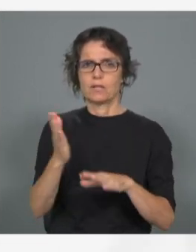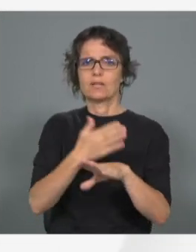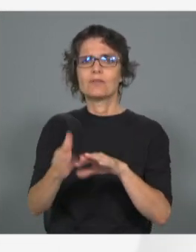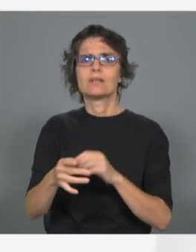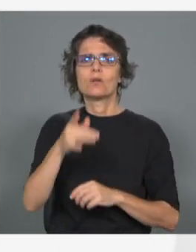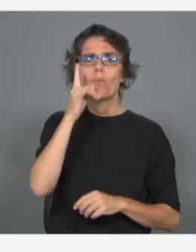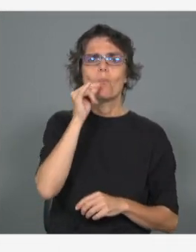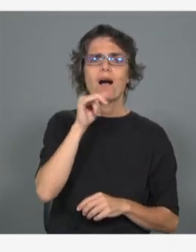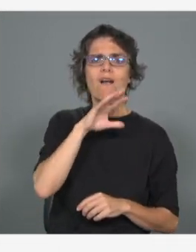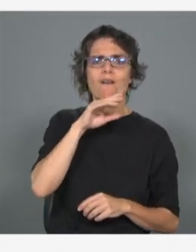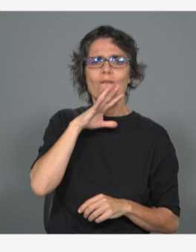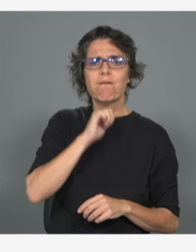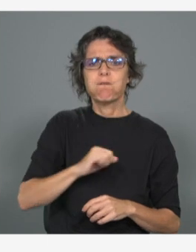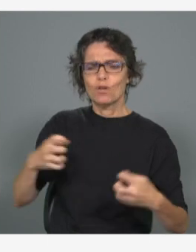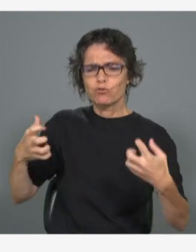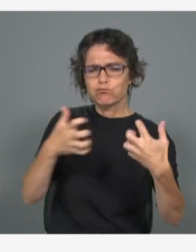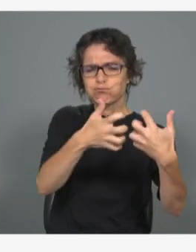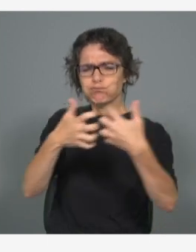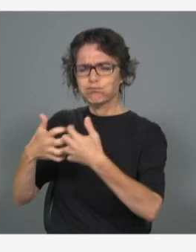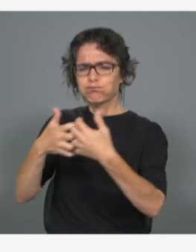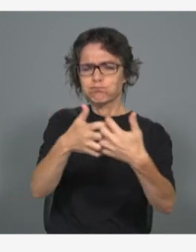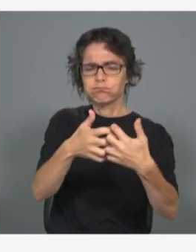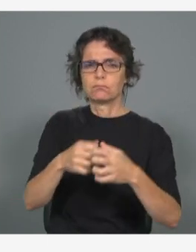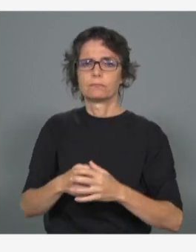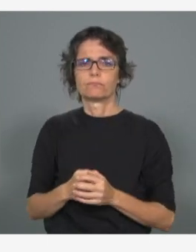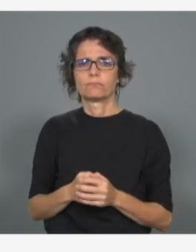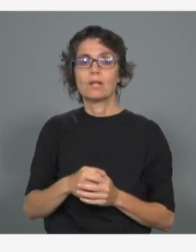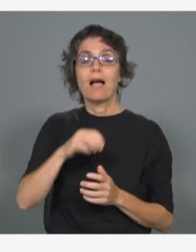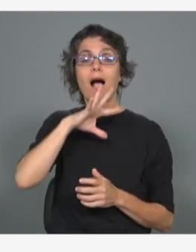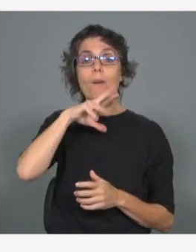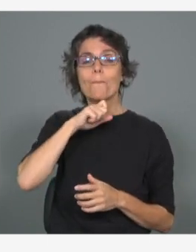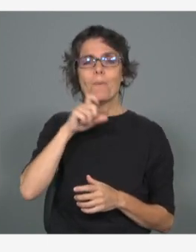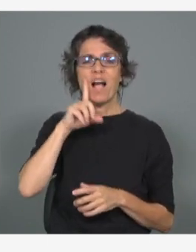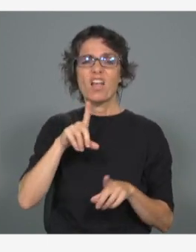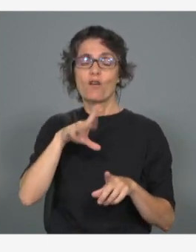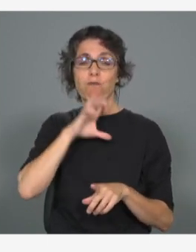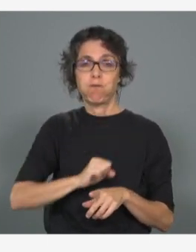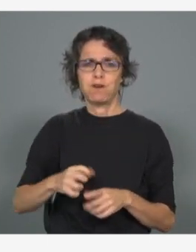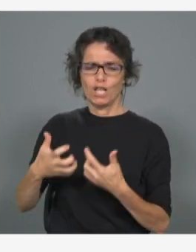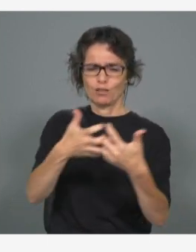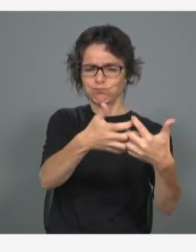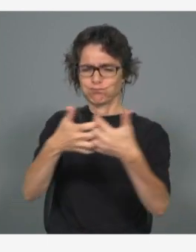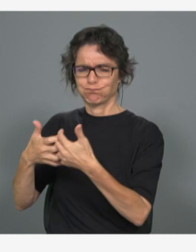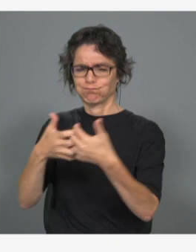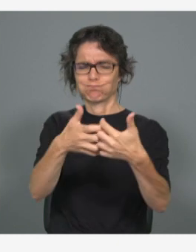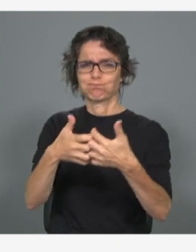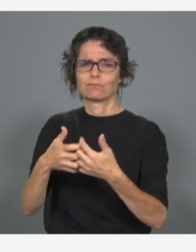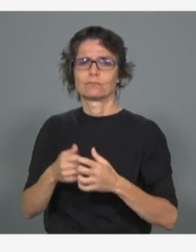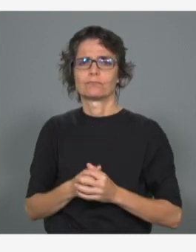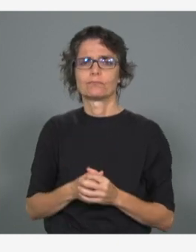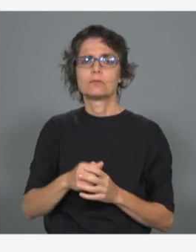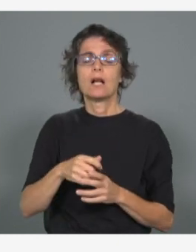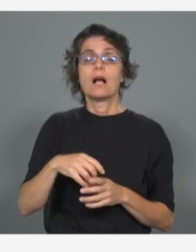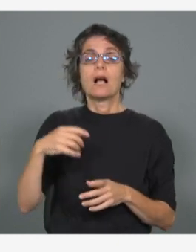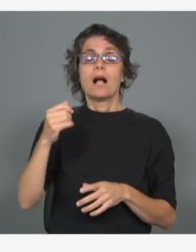pai contra o filho e o filho contra o pai, a mãe contra a filha e a filha contra a mãe, a